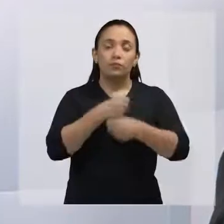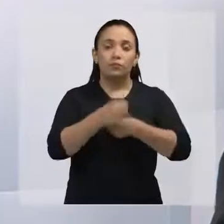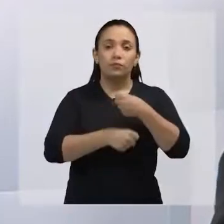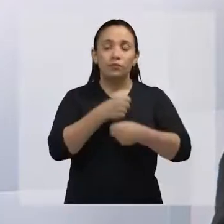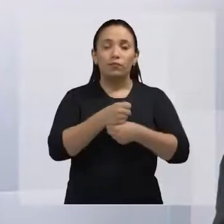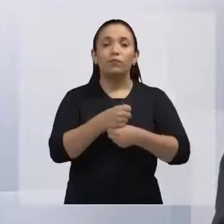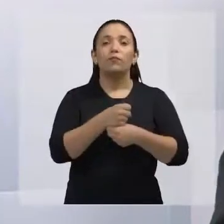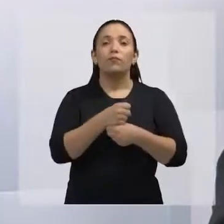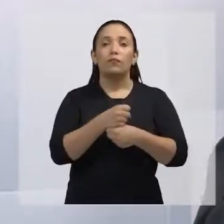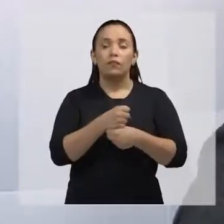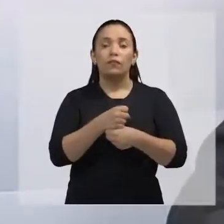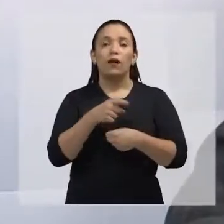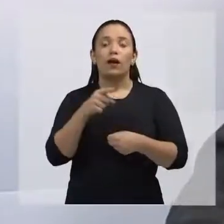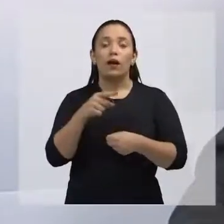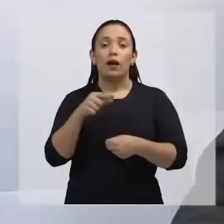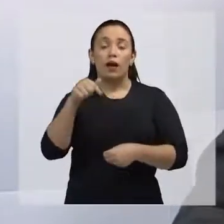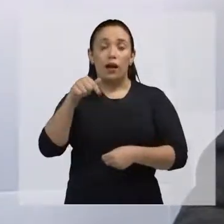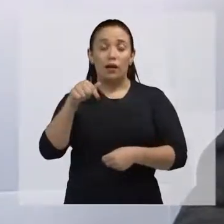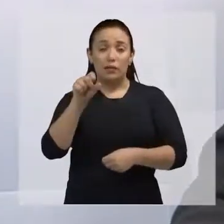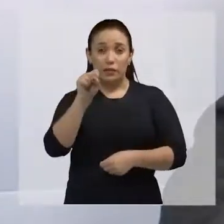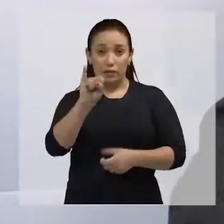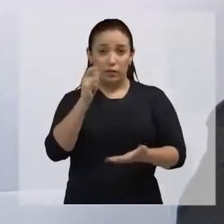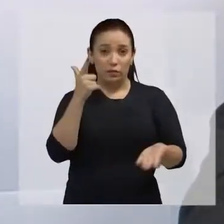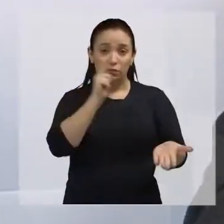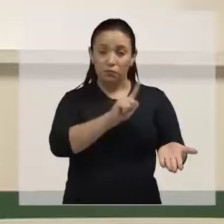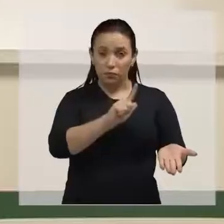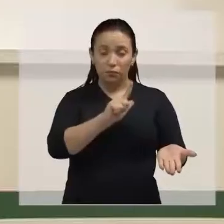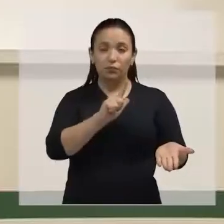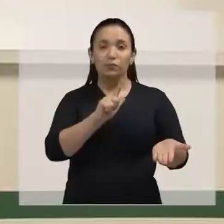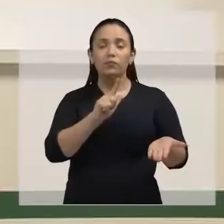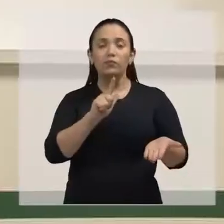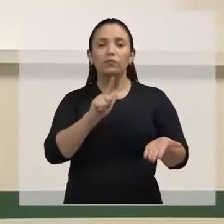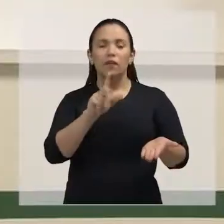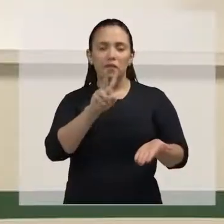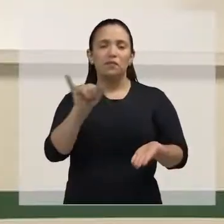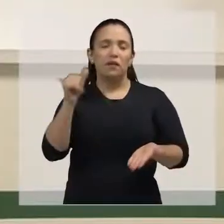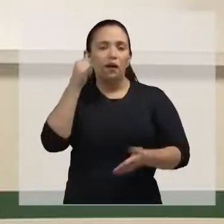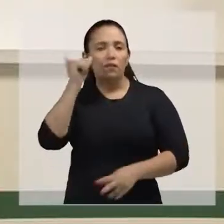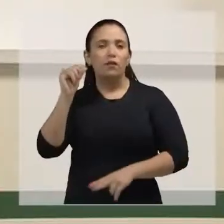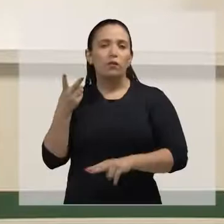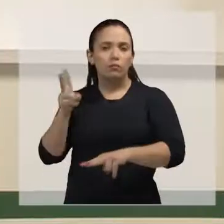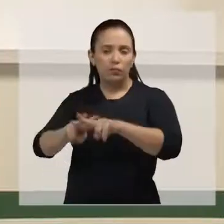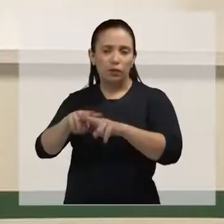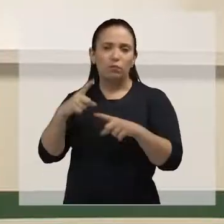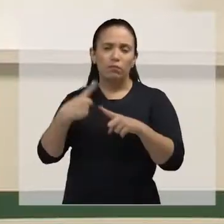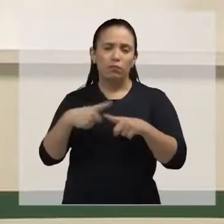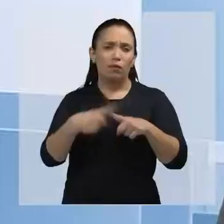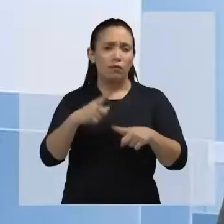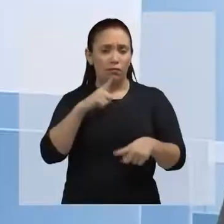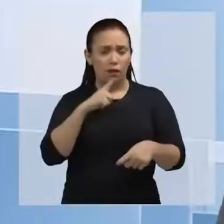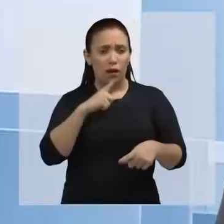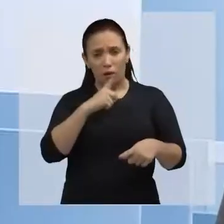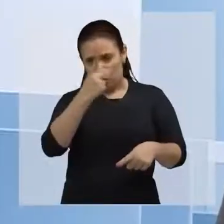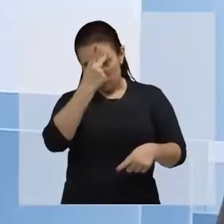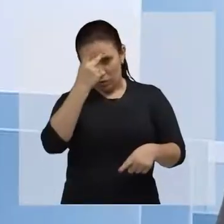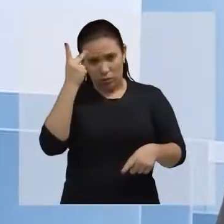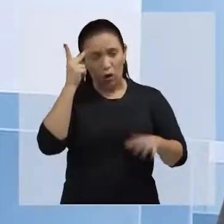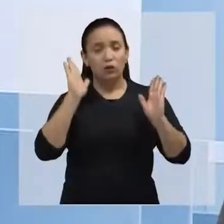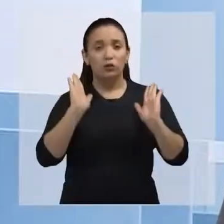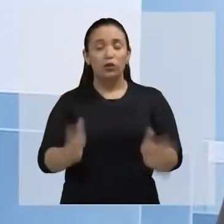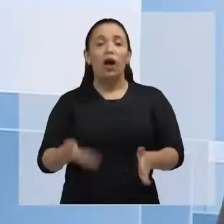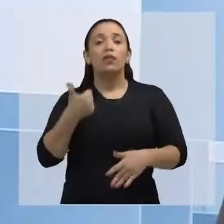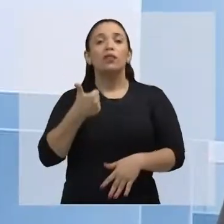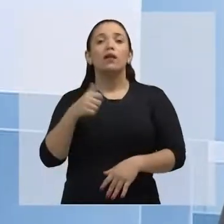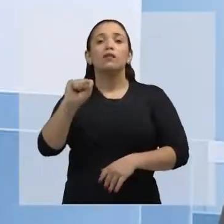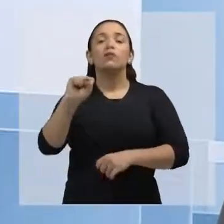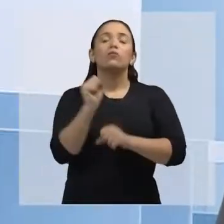ano distante de uma prisão. Não, durante esse ano não, Luiz. Não, especificamente durante esse ano. Nós temos casos de pessoas que